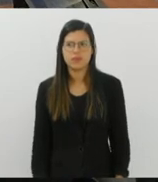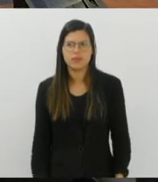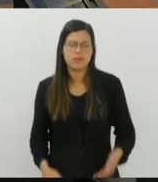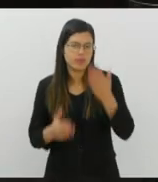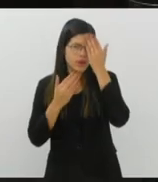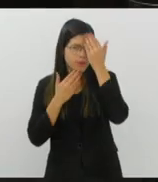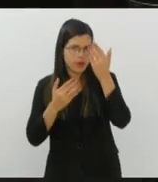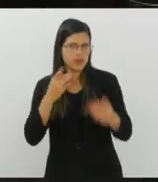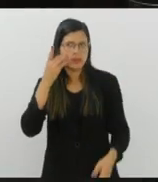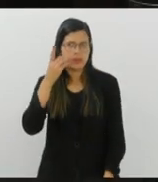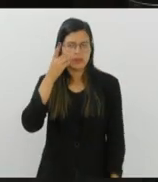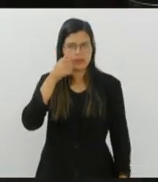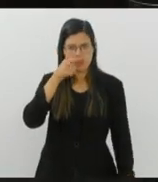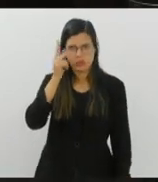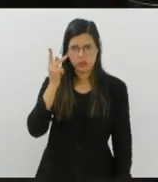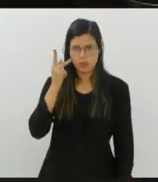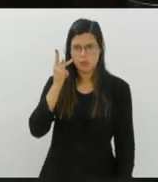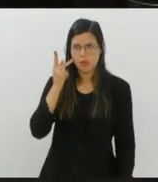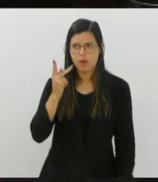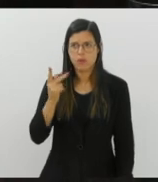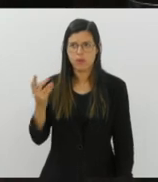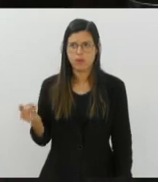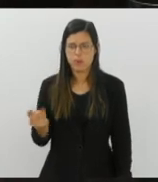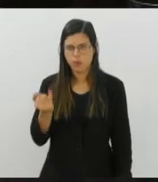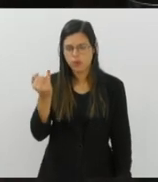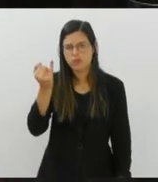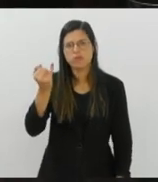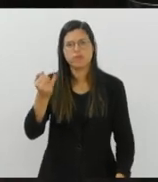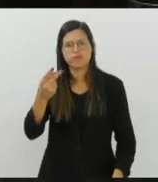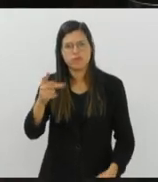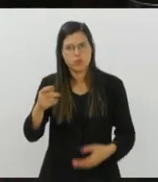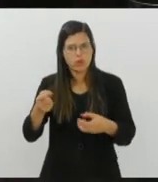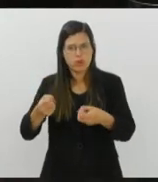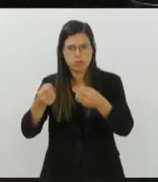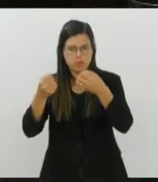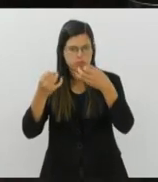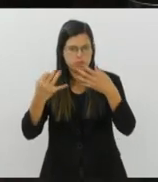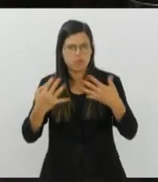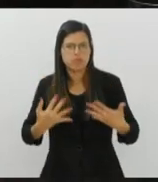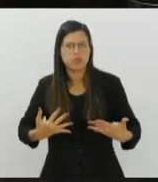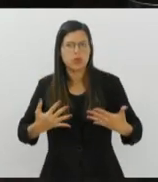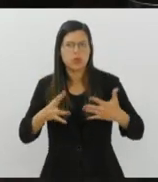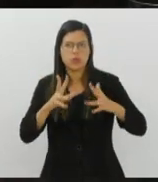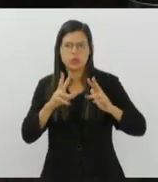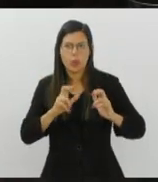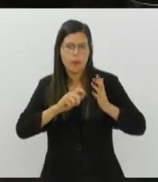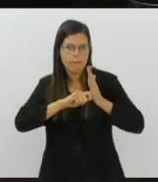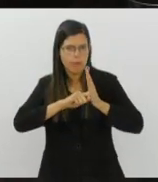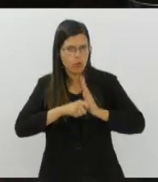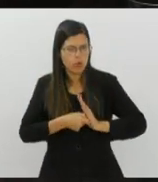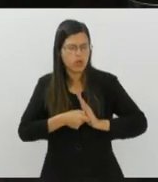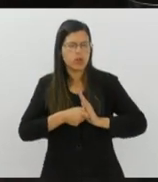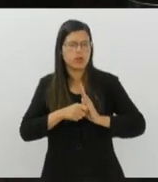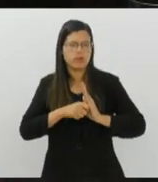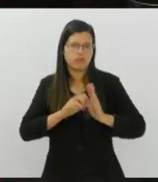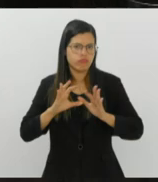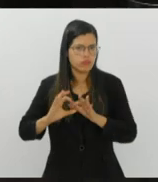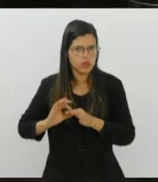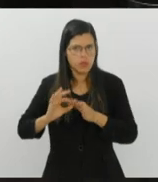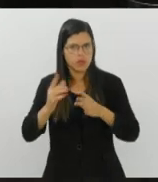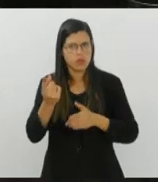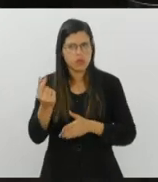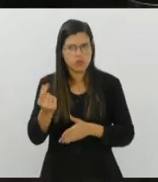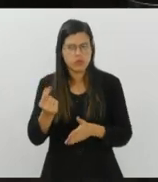Obrigada, deputado Luiz Paulo. Foi muito importante suas ponderações sobre desbloqueio do dinheiro que ajuda, né, a pagar